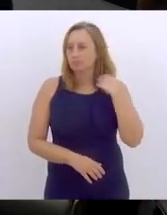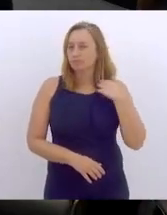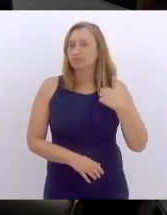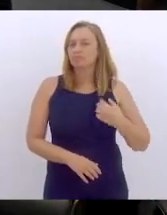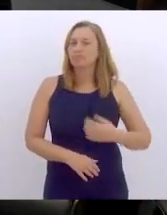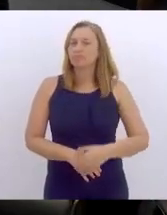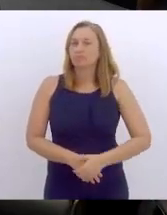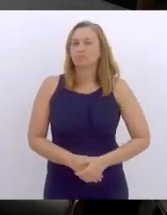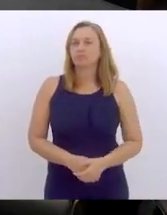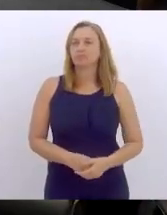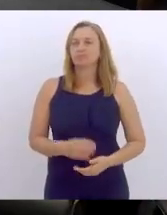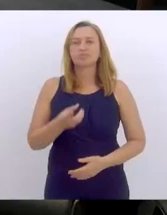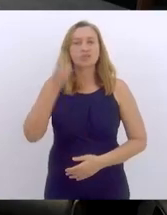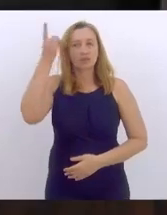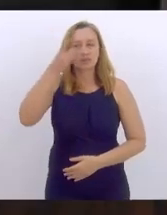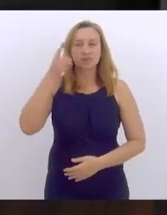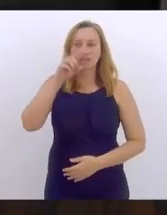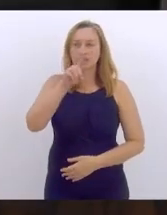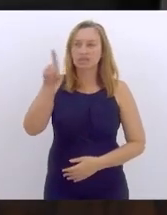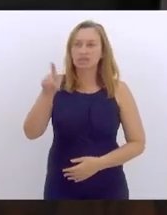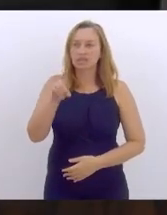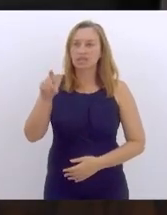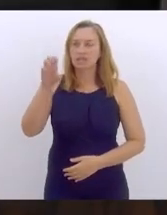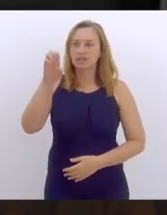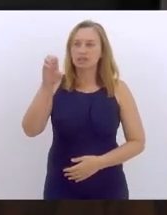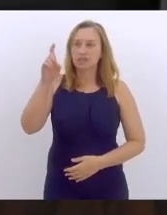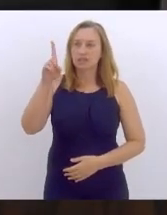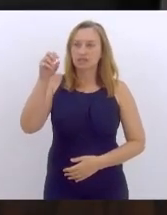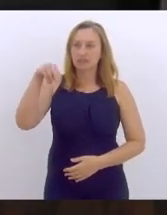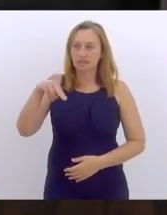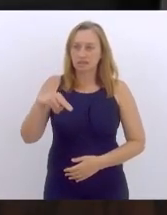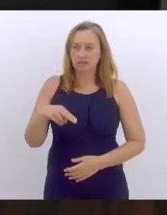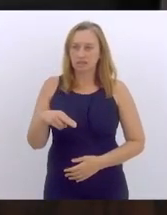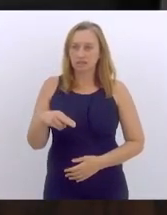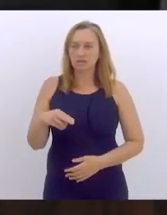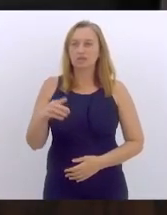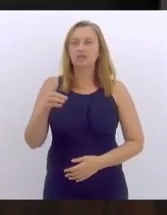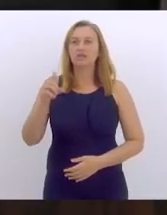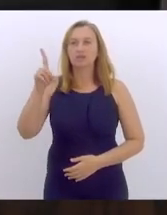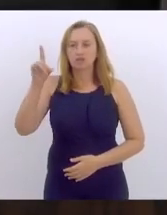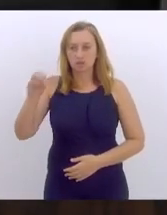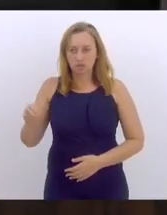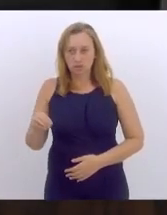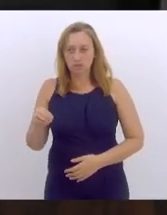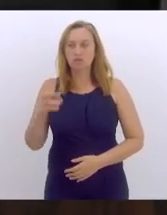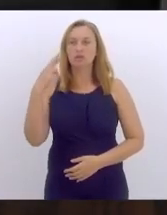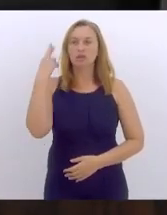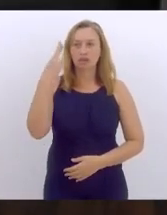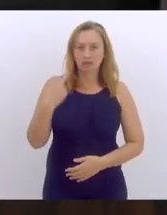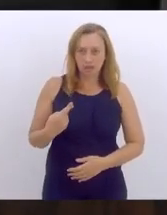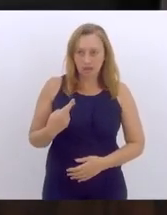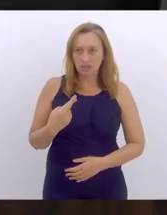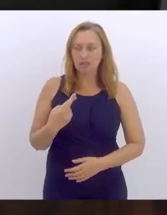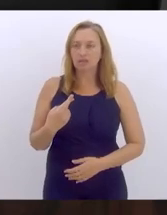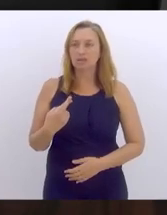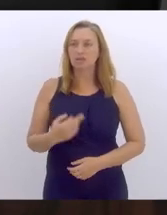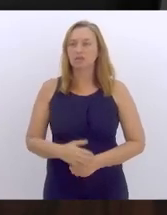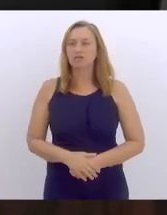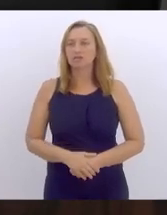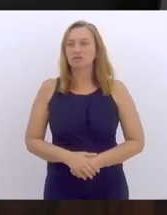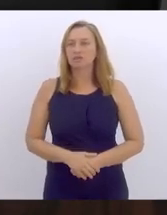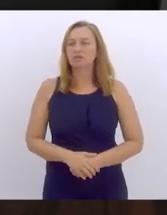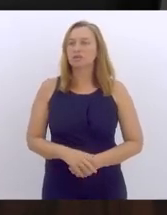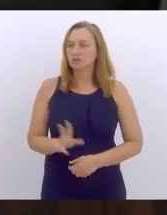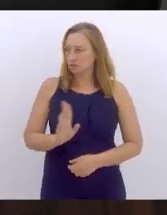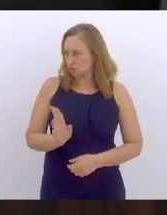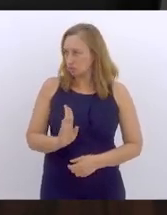Declaração. Bom, deputada Zeidan está inscrita. Dionísio Lins, Renata Souza, são coautoras,